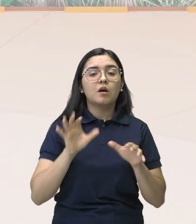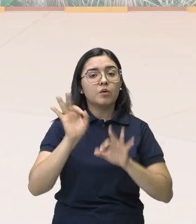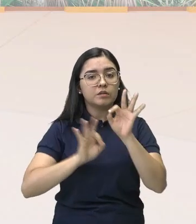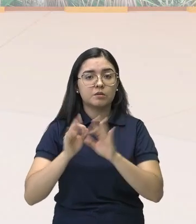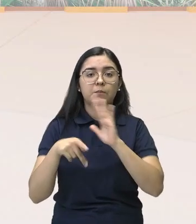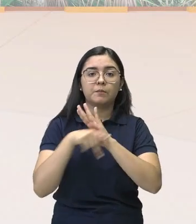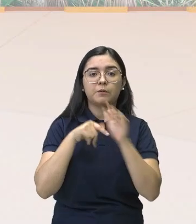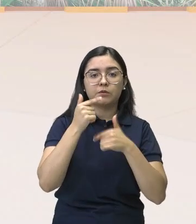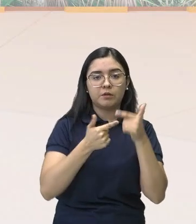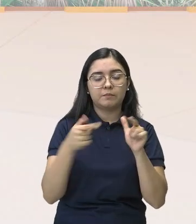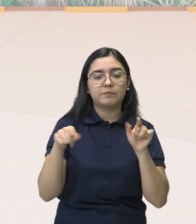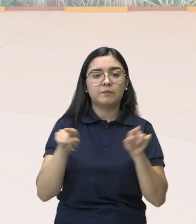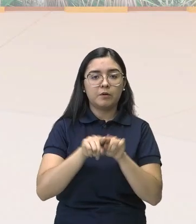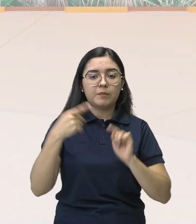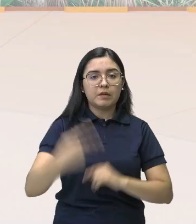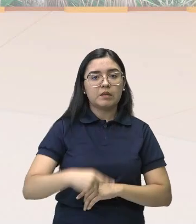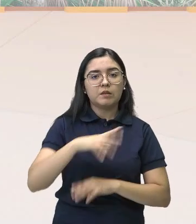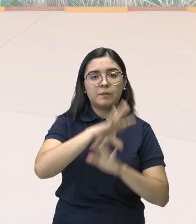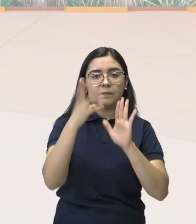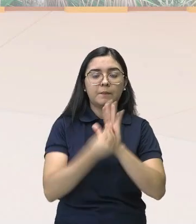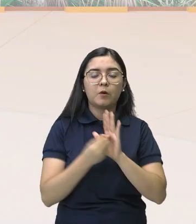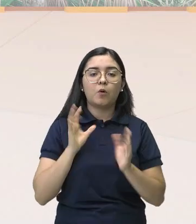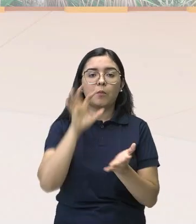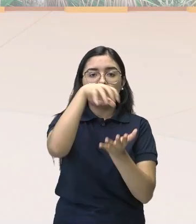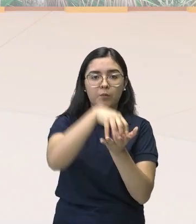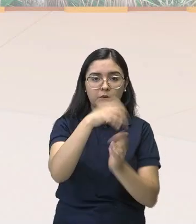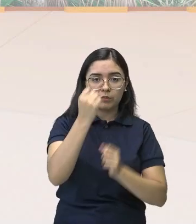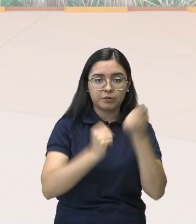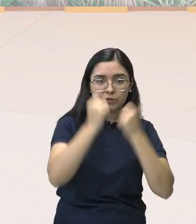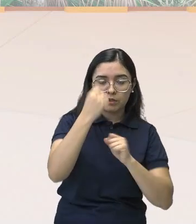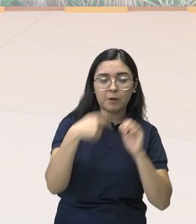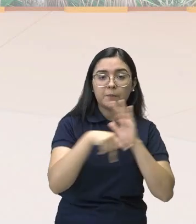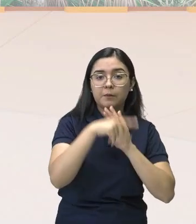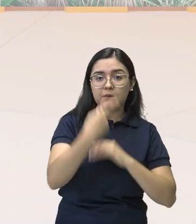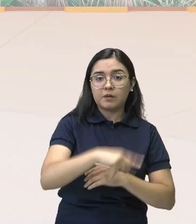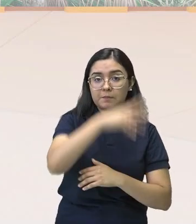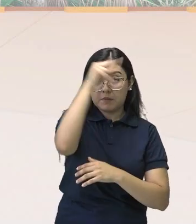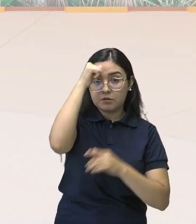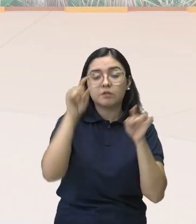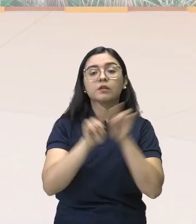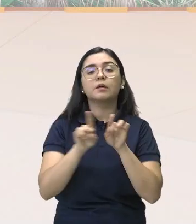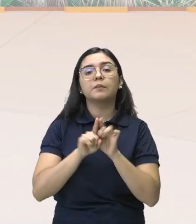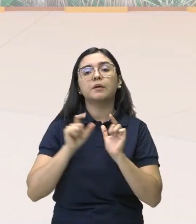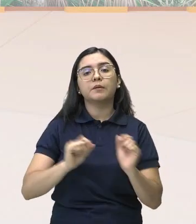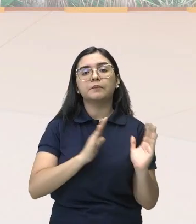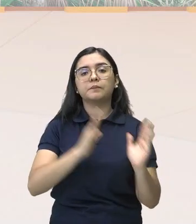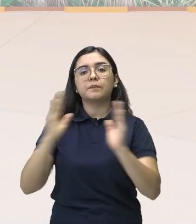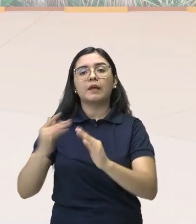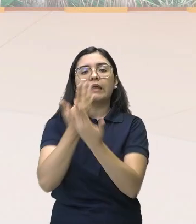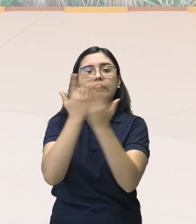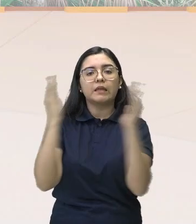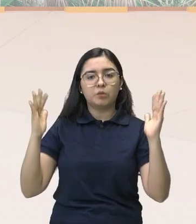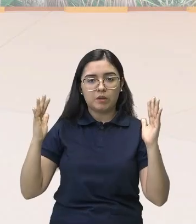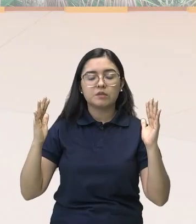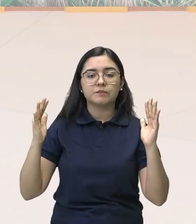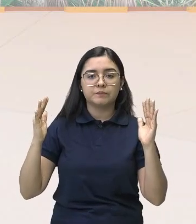trabalho nesse mundo amazônico, com um polo industrial e com a